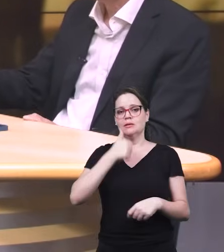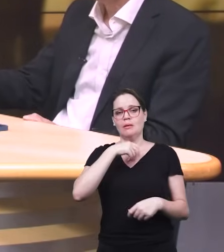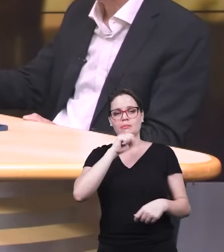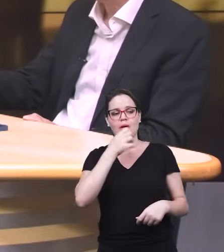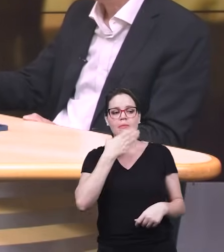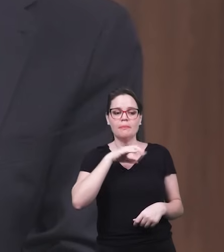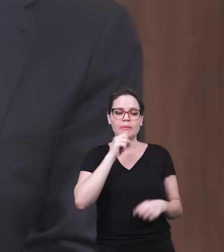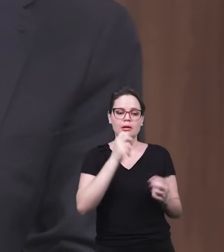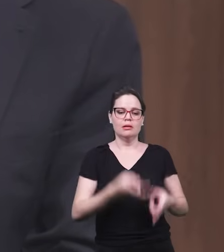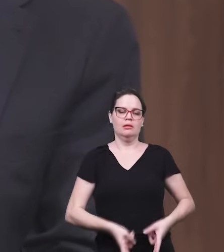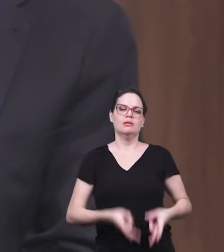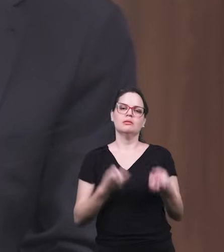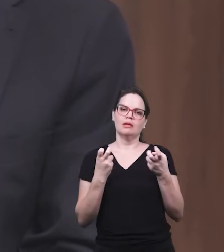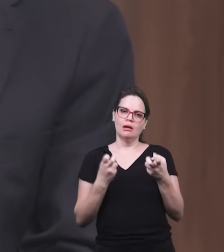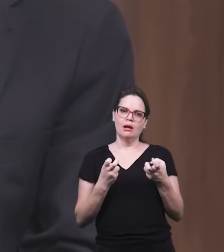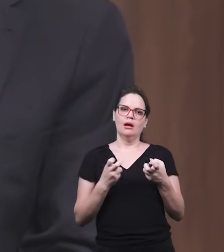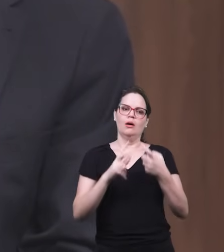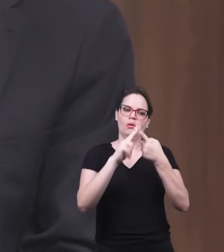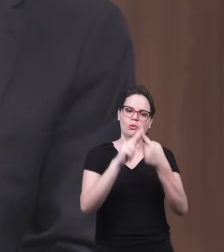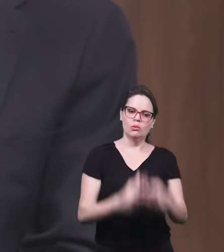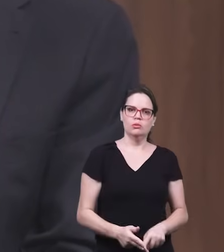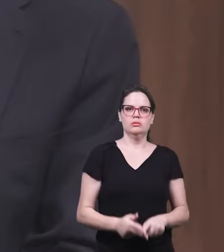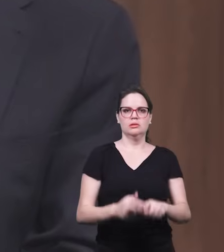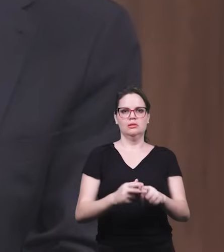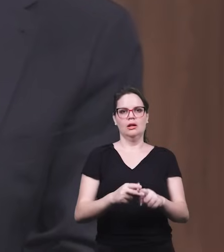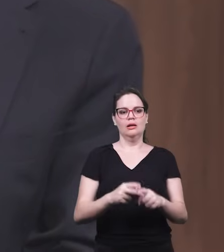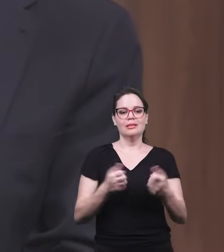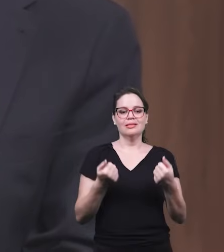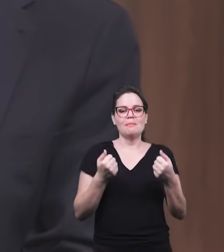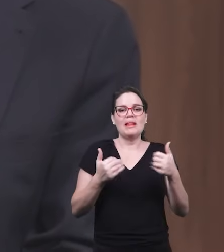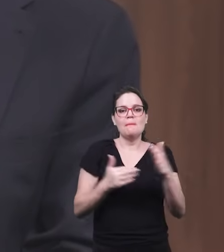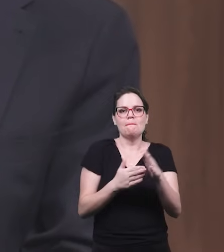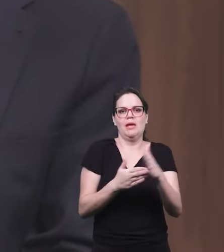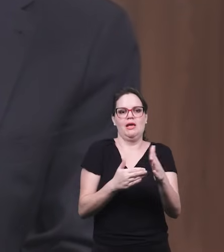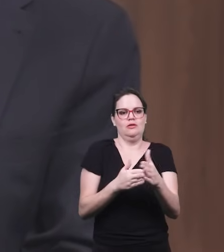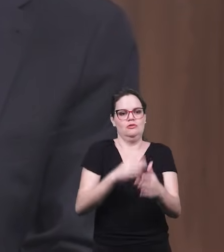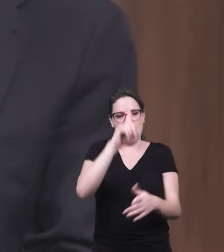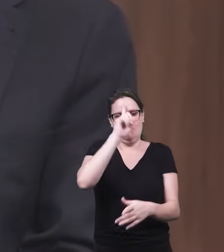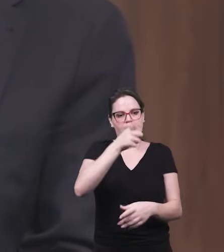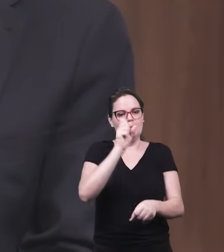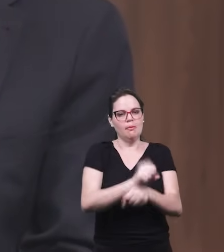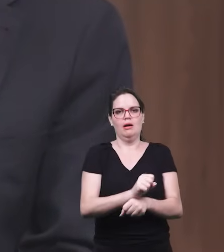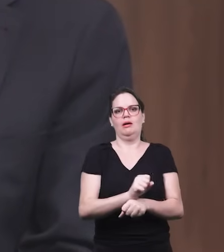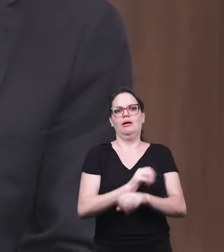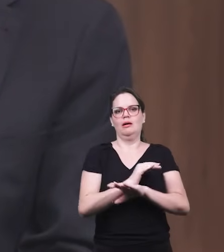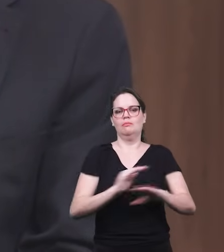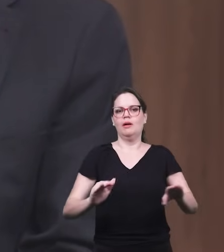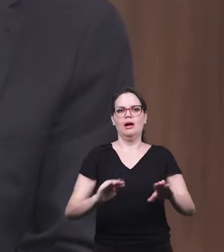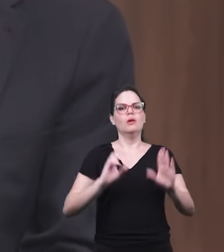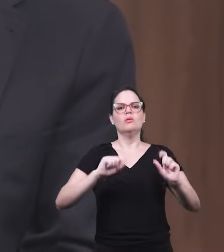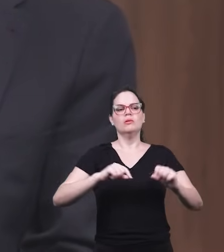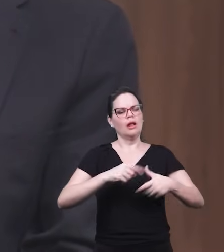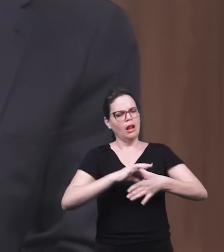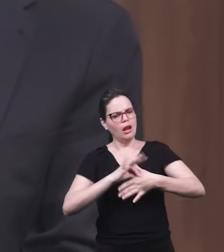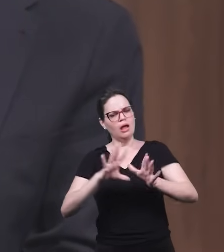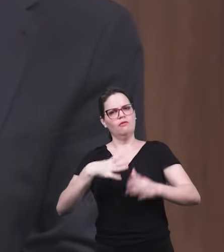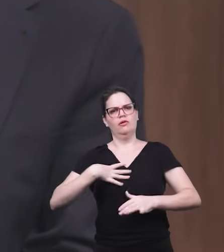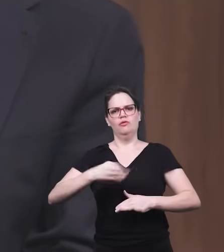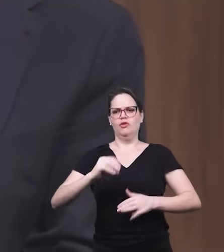do possível, mas também que seja no bairro, sem nenhum custo, de colocar os filhos para fazer um esporte,